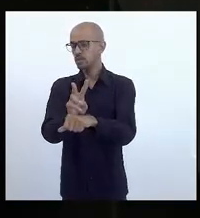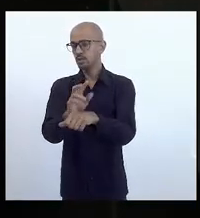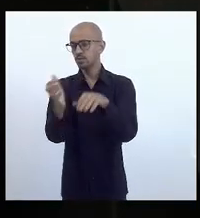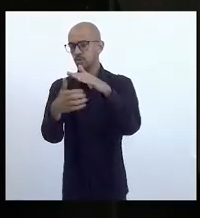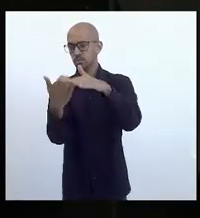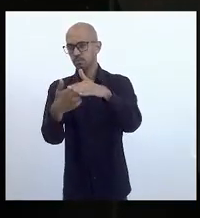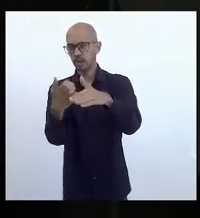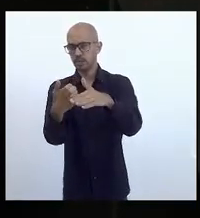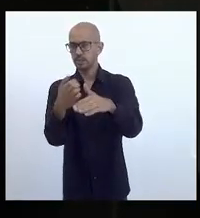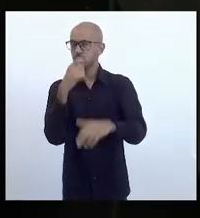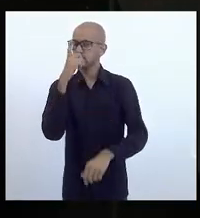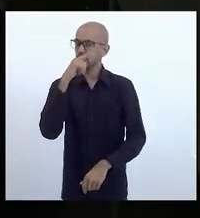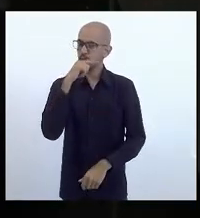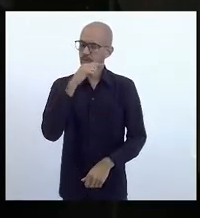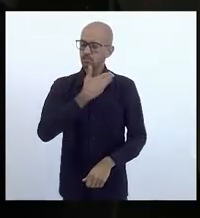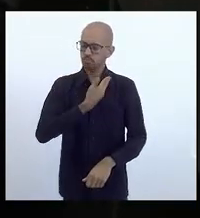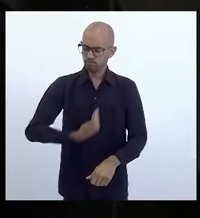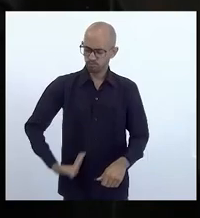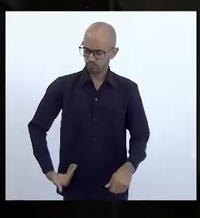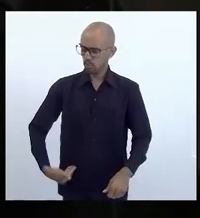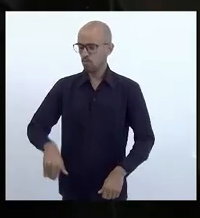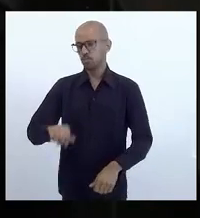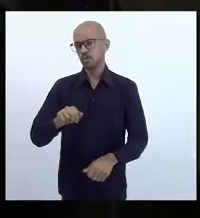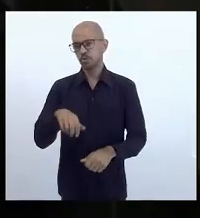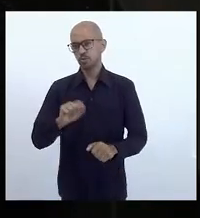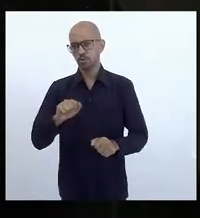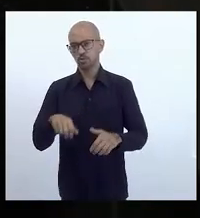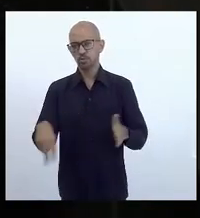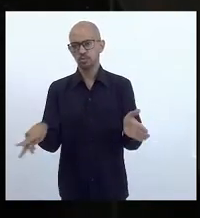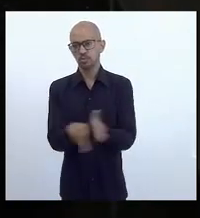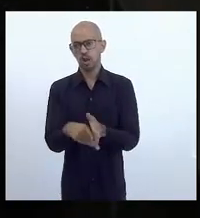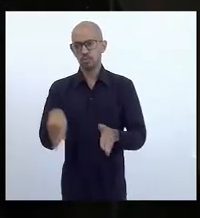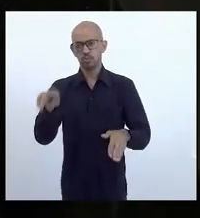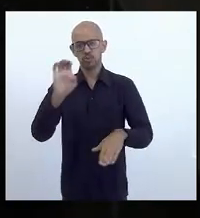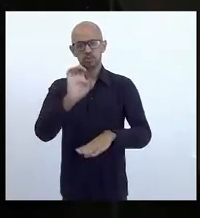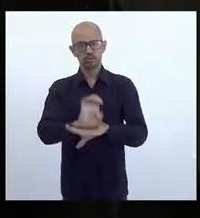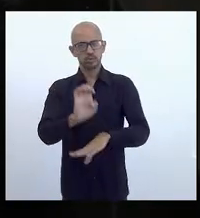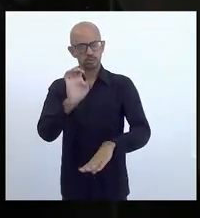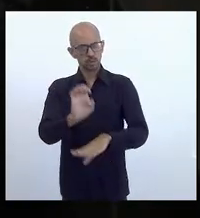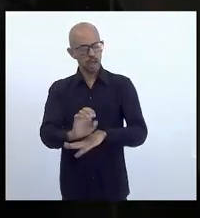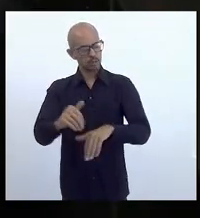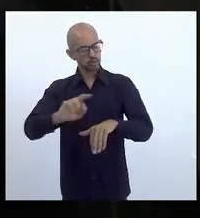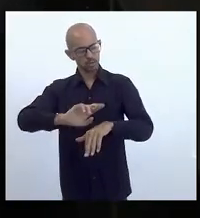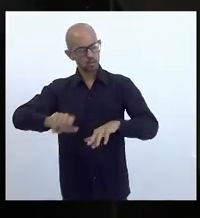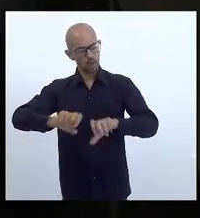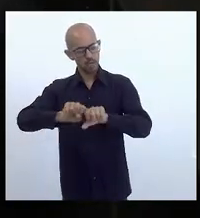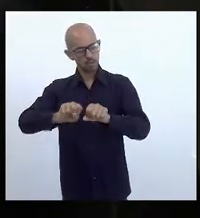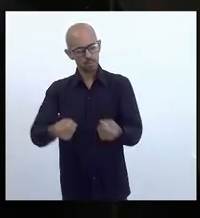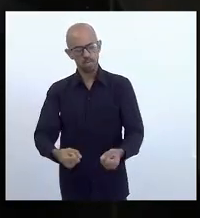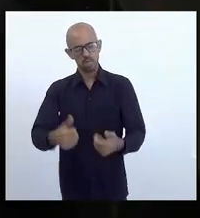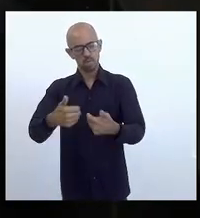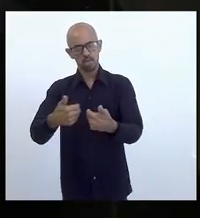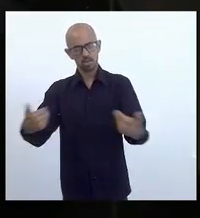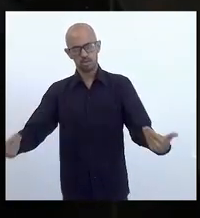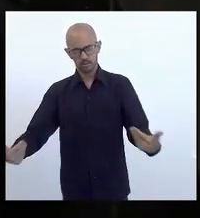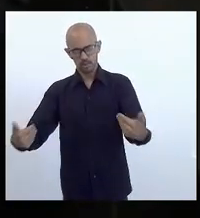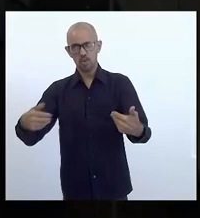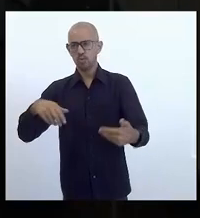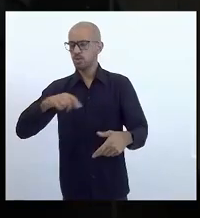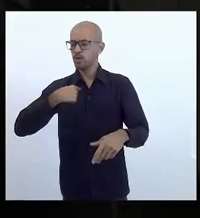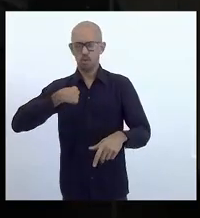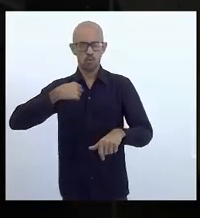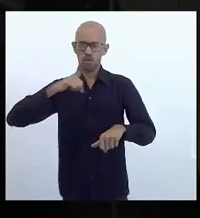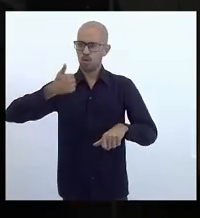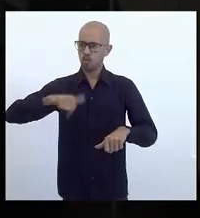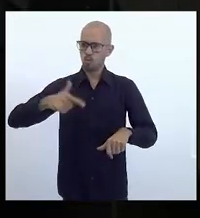água e saneamento pública, estatal, indivisível. Essa nossa posição não se alterou e a gente entende